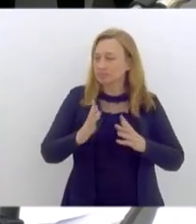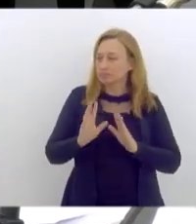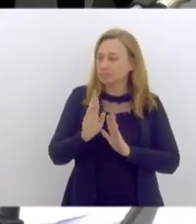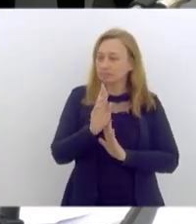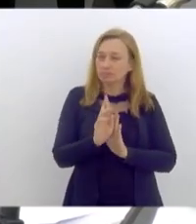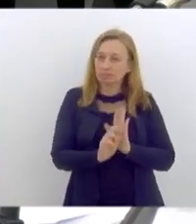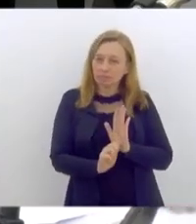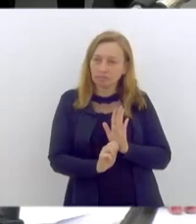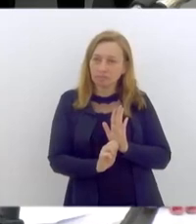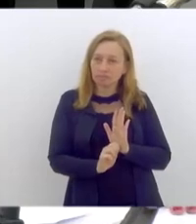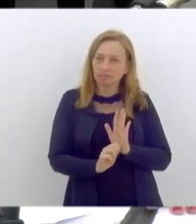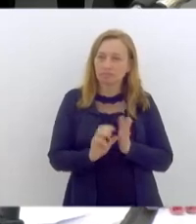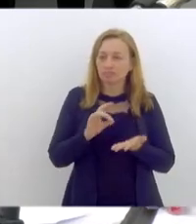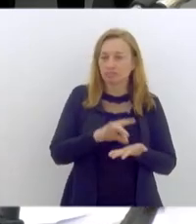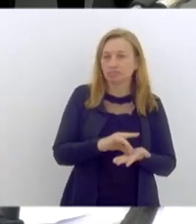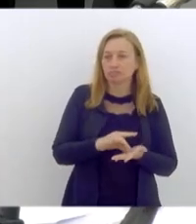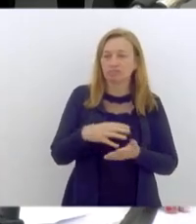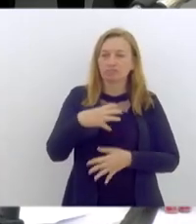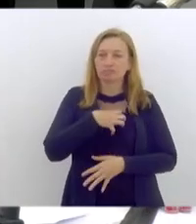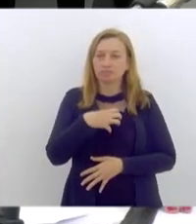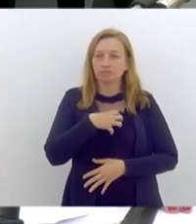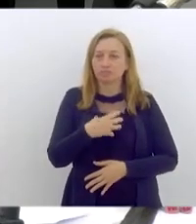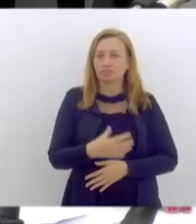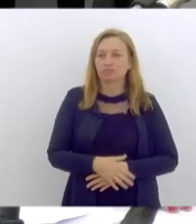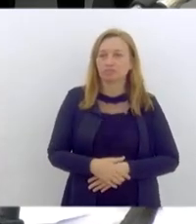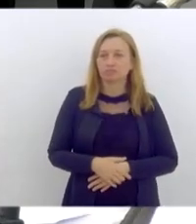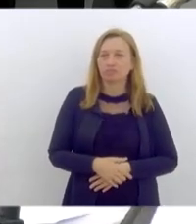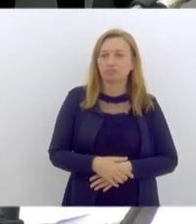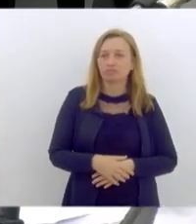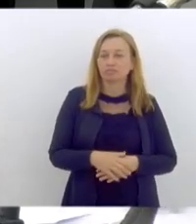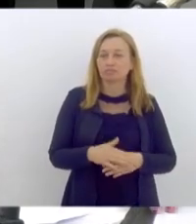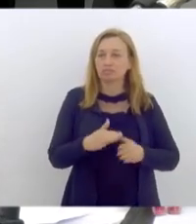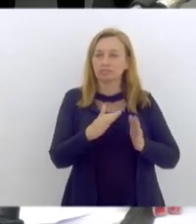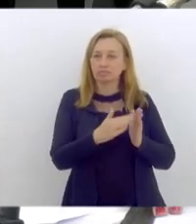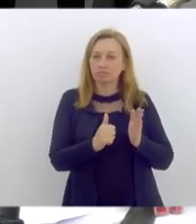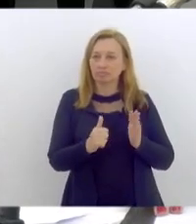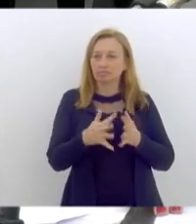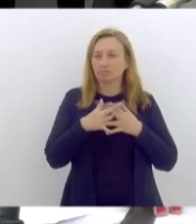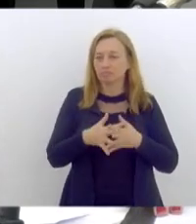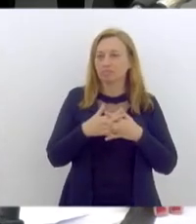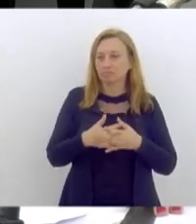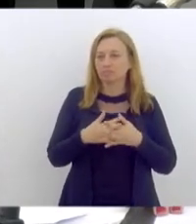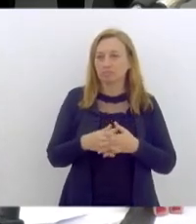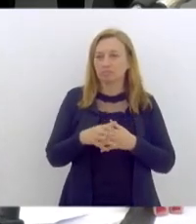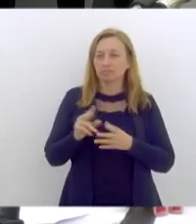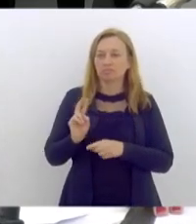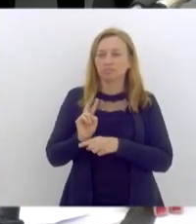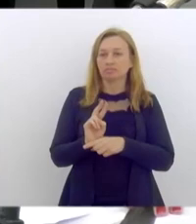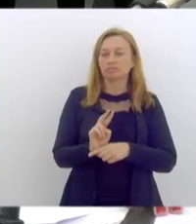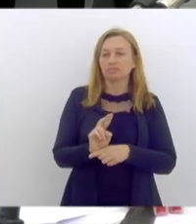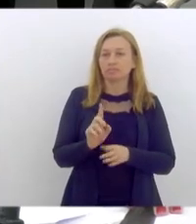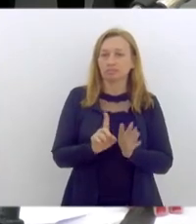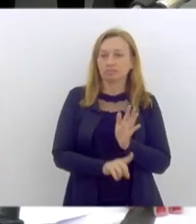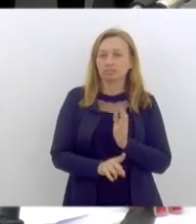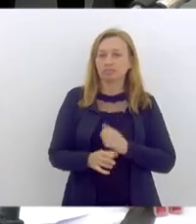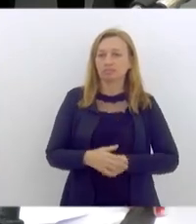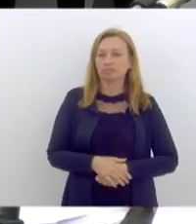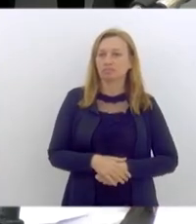original veio nesse sentido de descomplicar esses empréstimos de valor reduzido